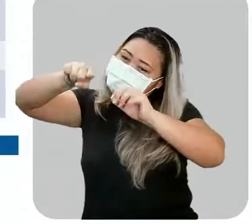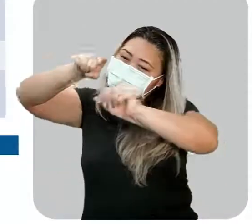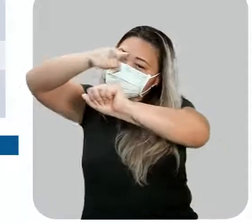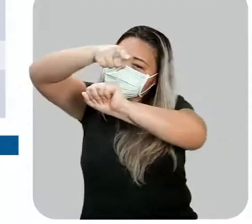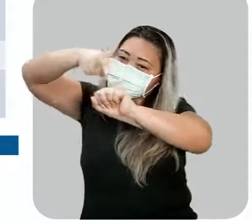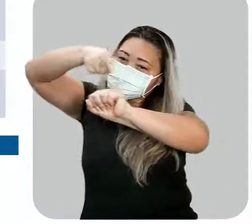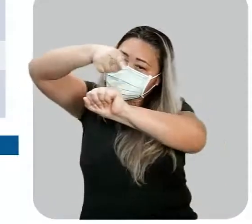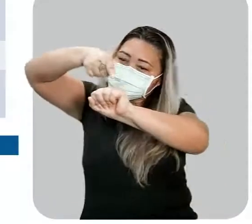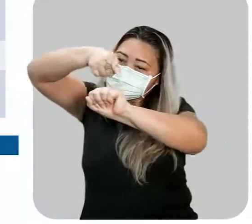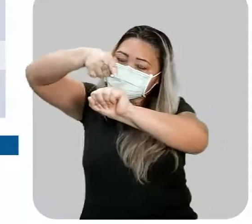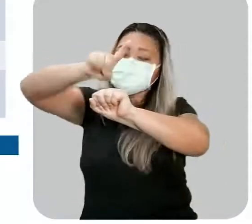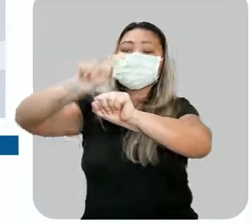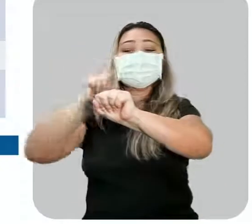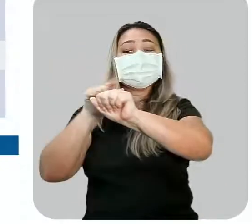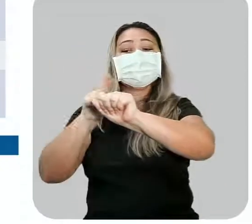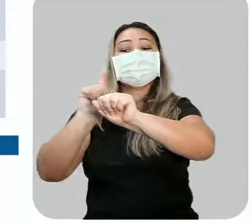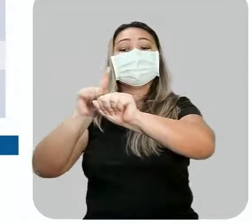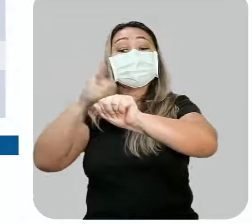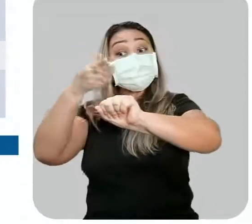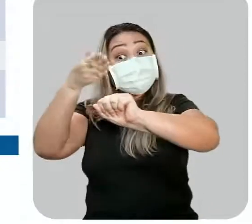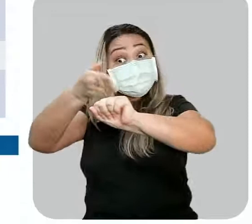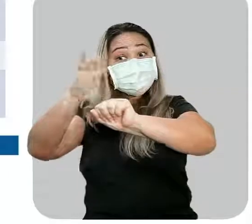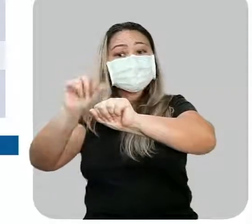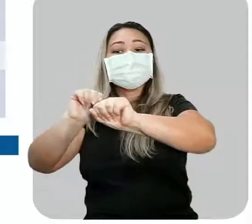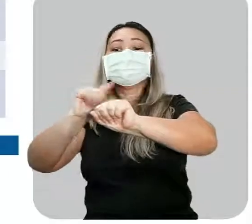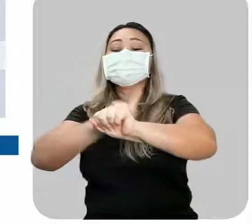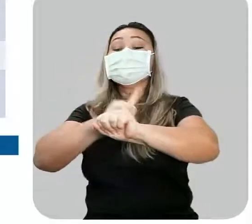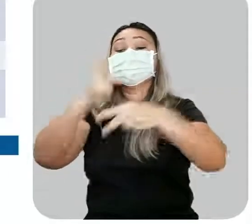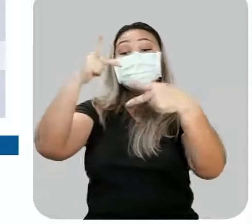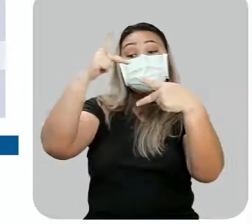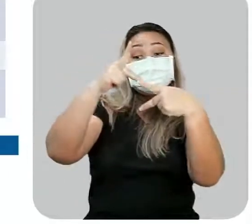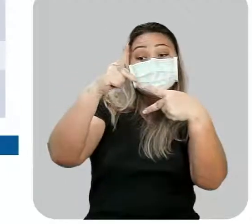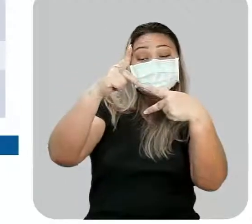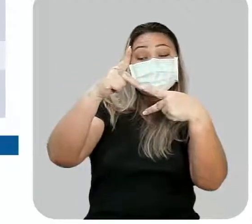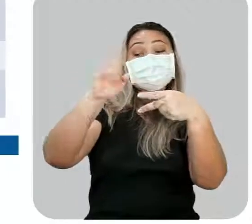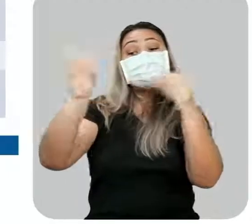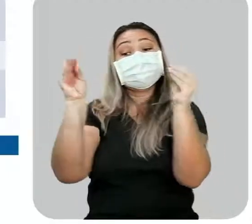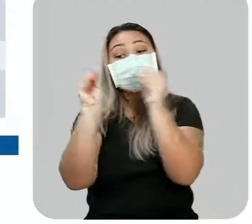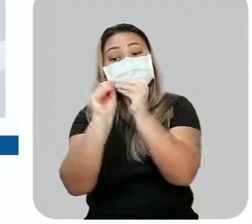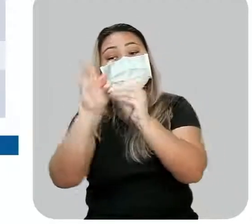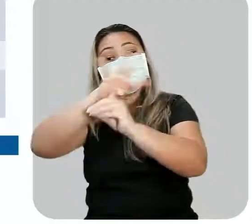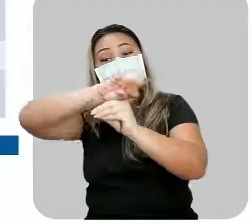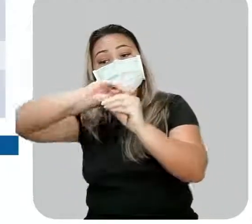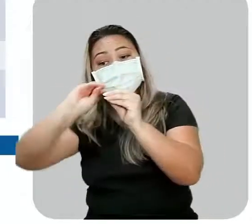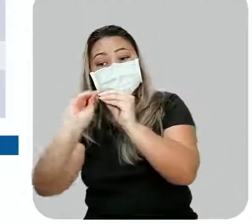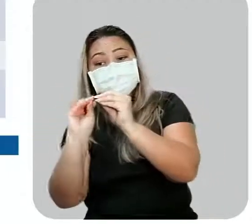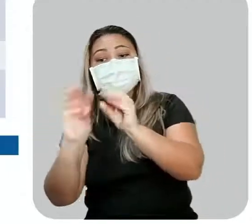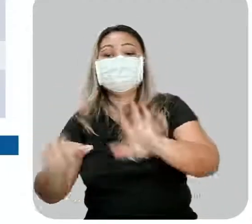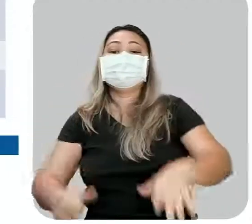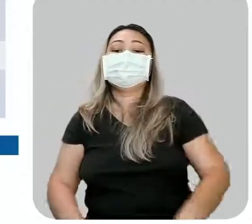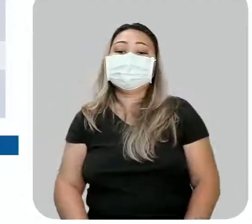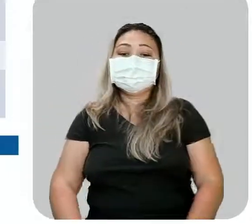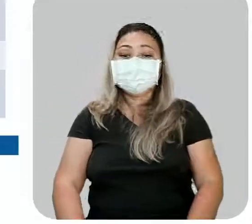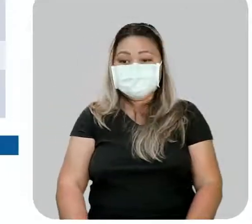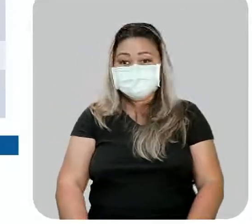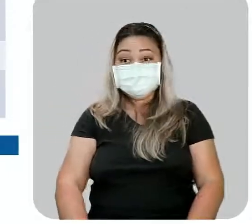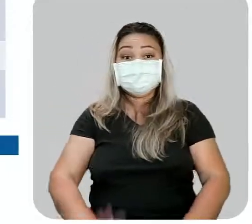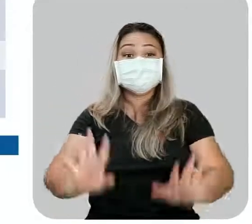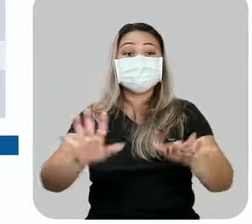acento grave em cima do A, tá bom? Para marcar que tem a preposição mais o artigo.